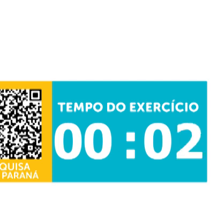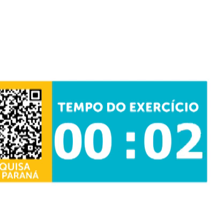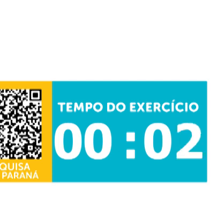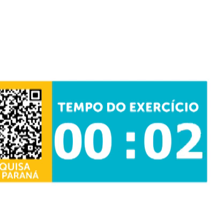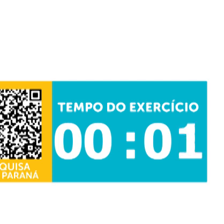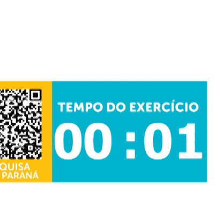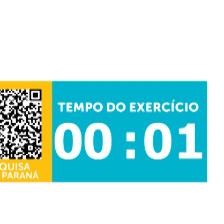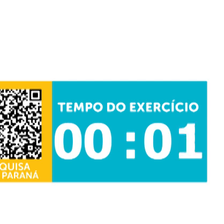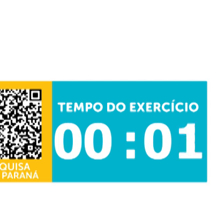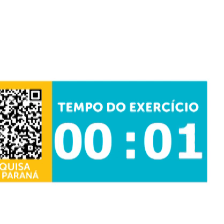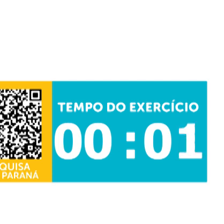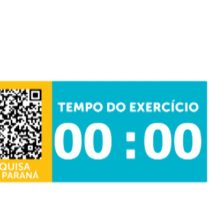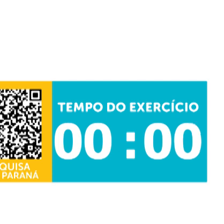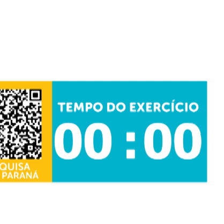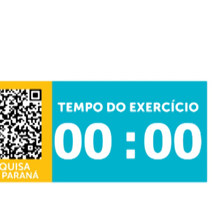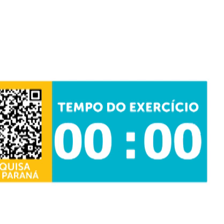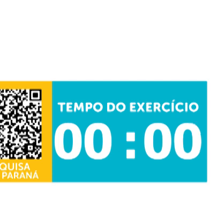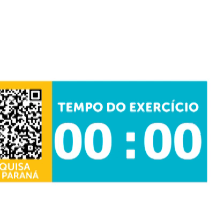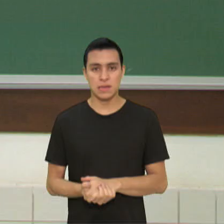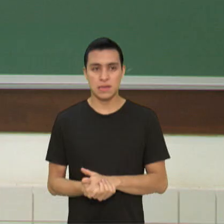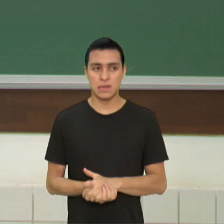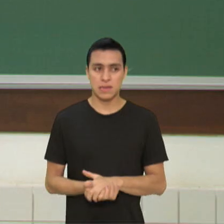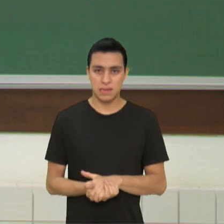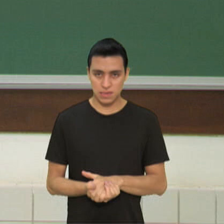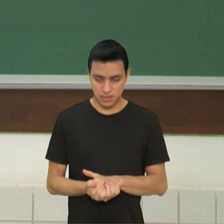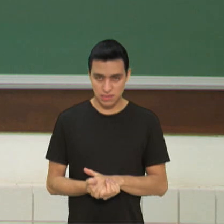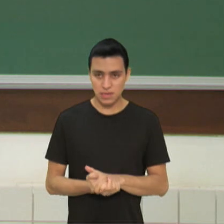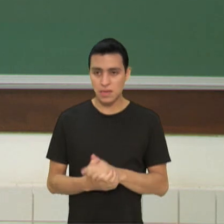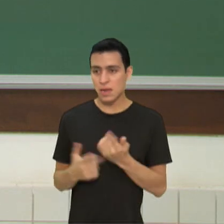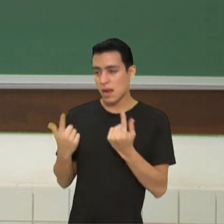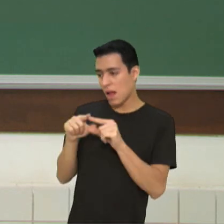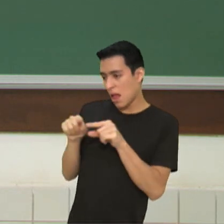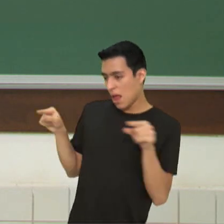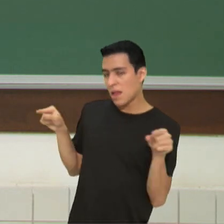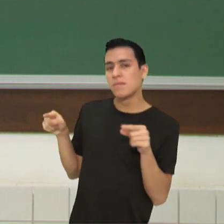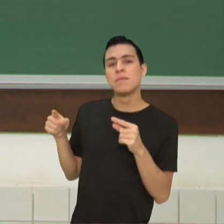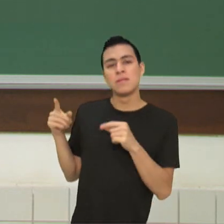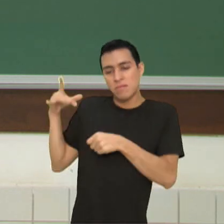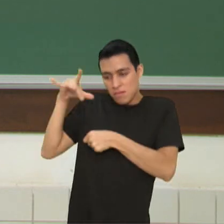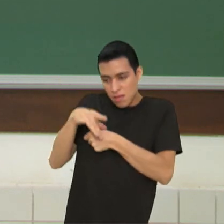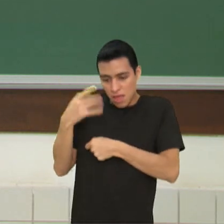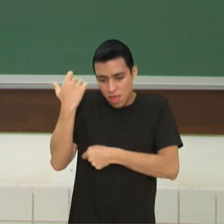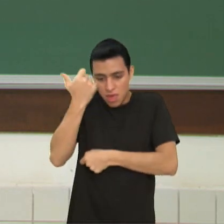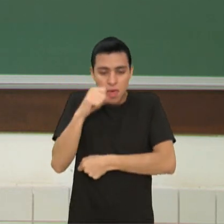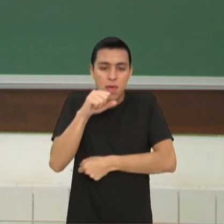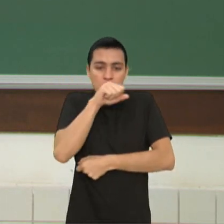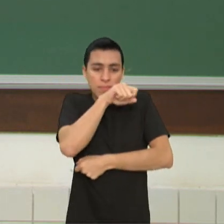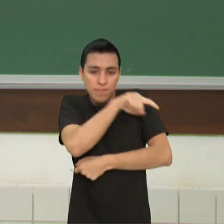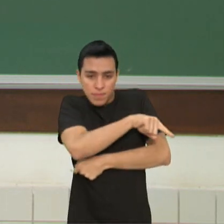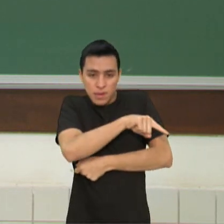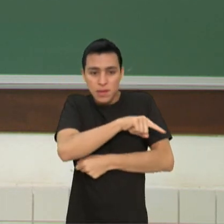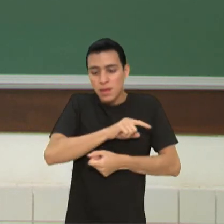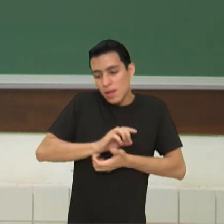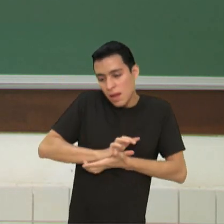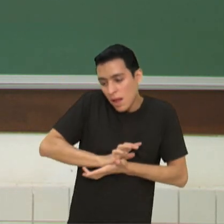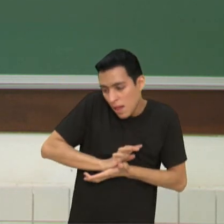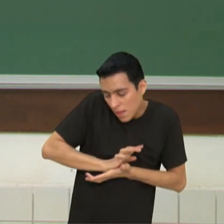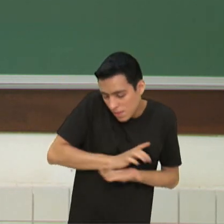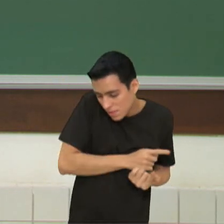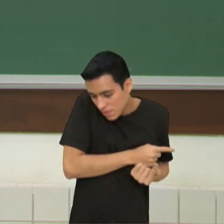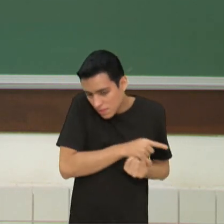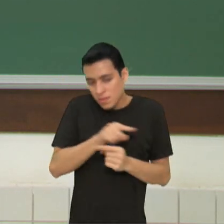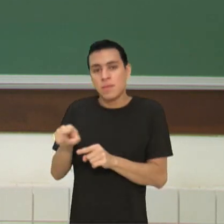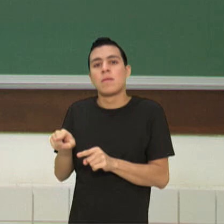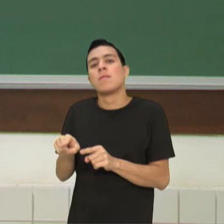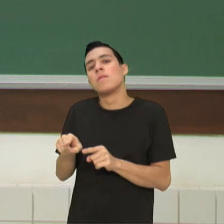esta pandemia começou, com que velocidade ele muda, se eu traçar o caminho que o coronavírus fez, por onde que ele chegou no Brasil, para onde ele foi,